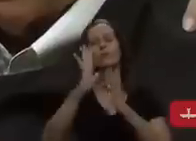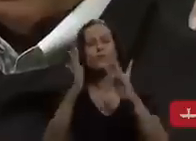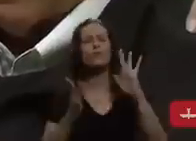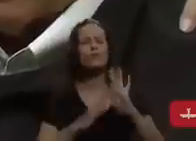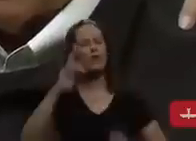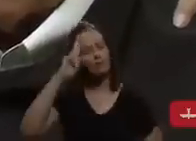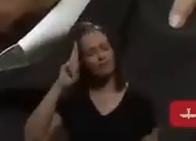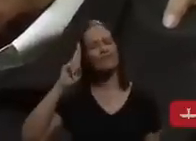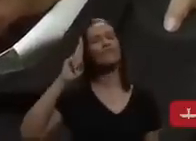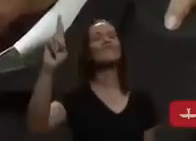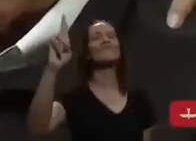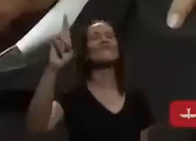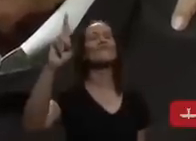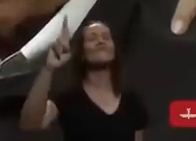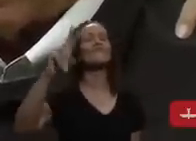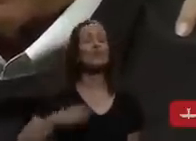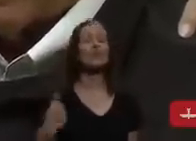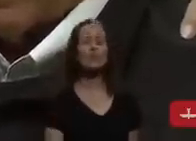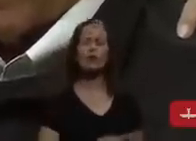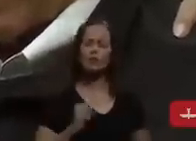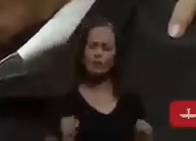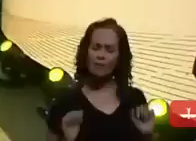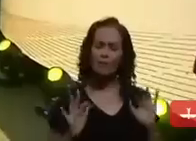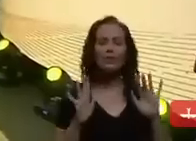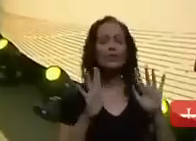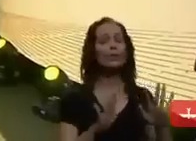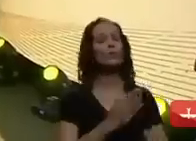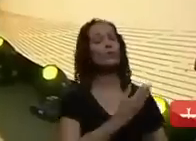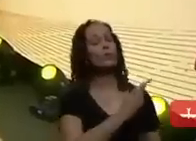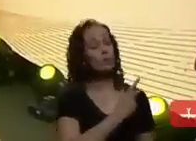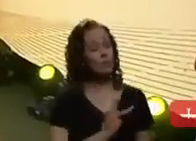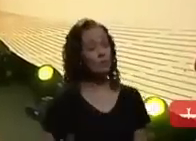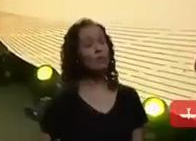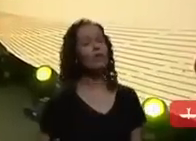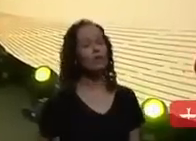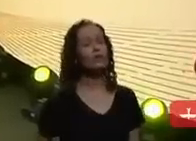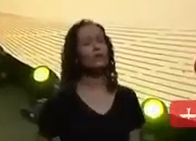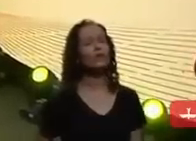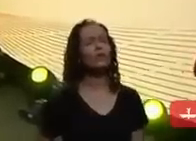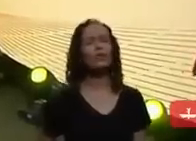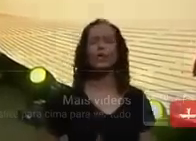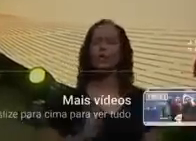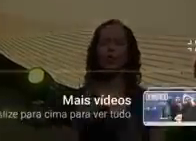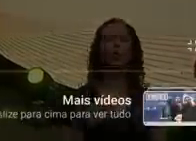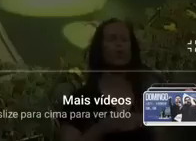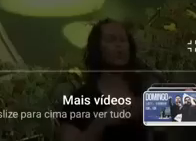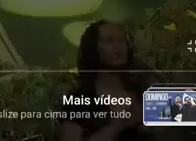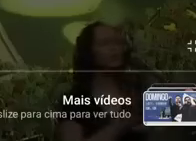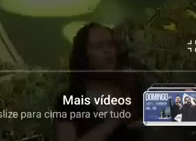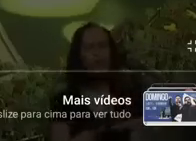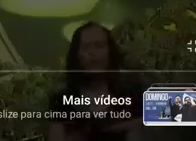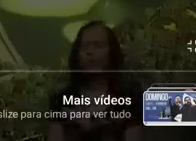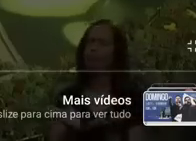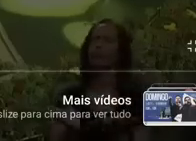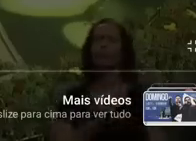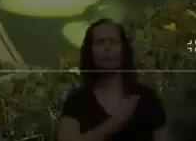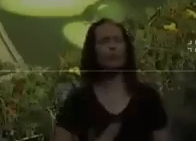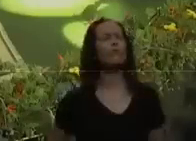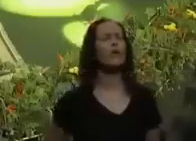é o Senhor. Abençoamos o presidente, todo o governo, do mais